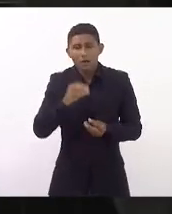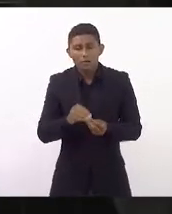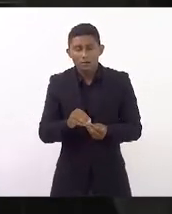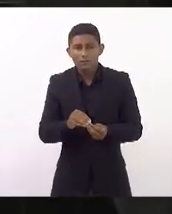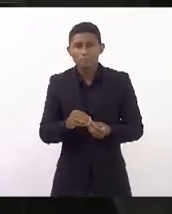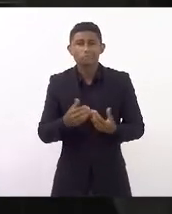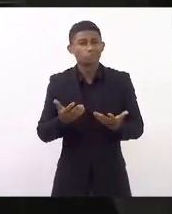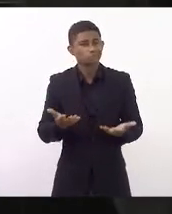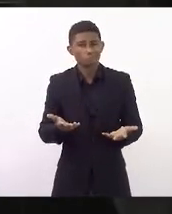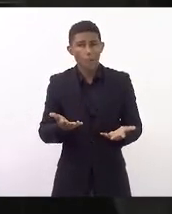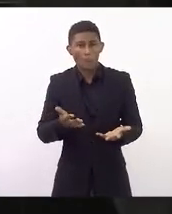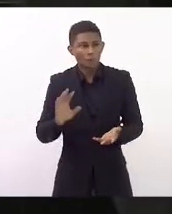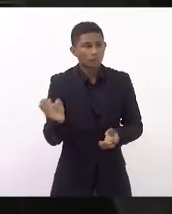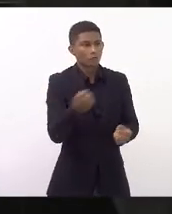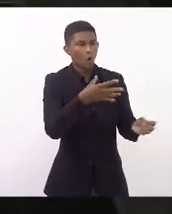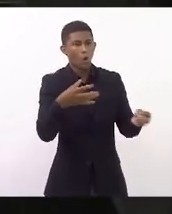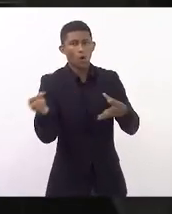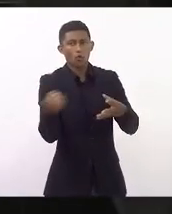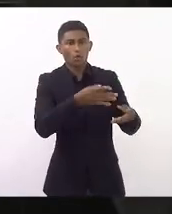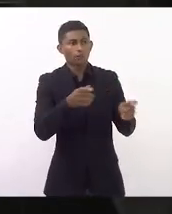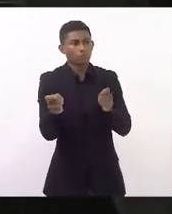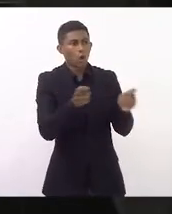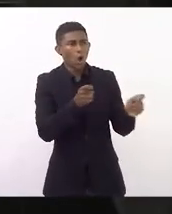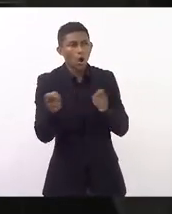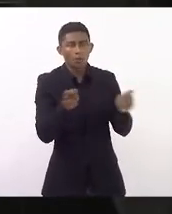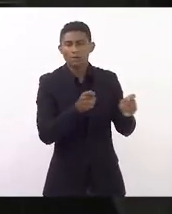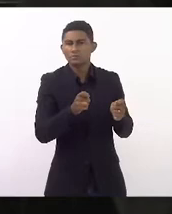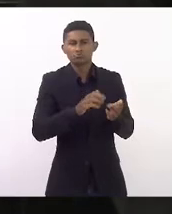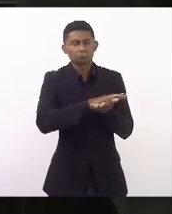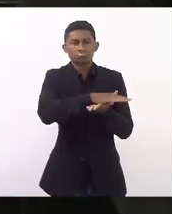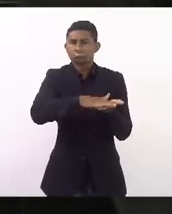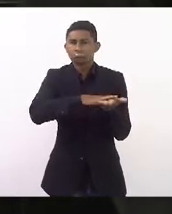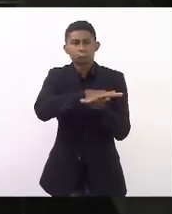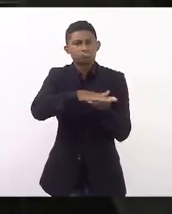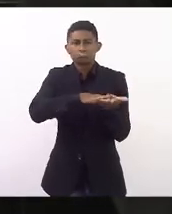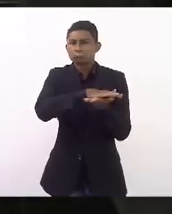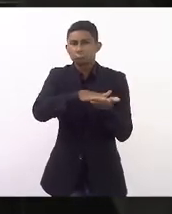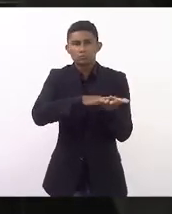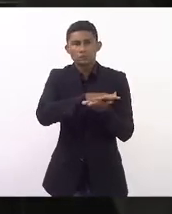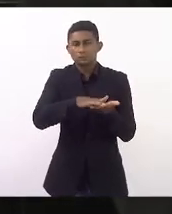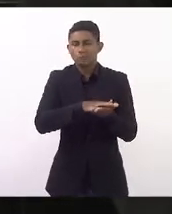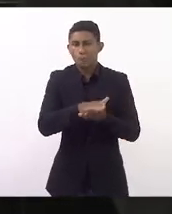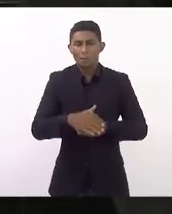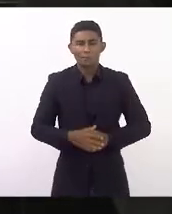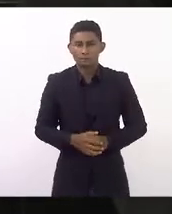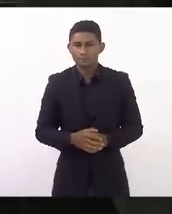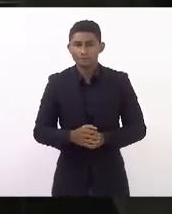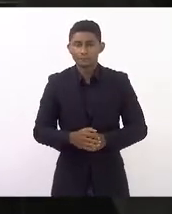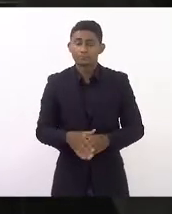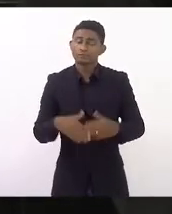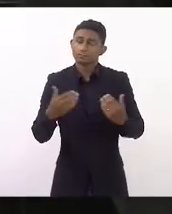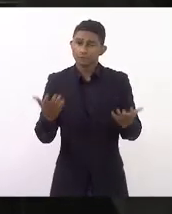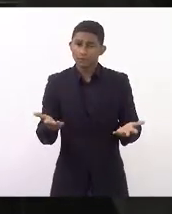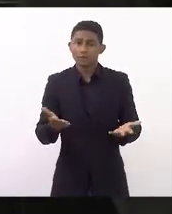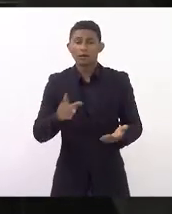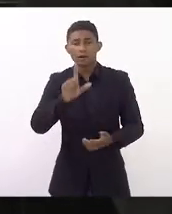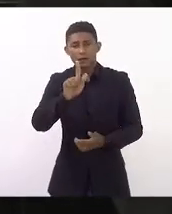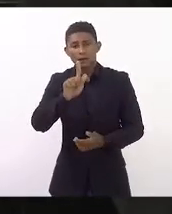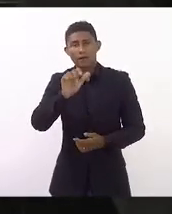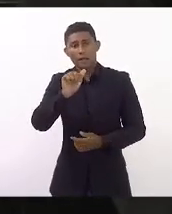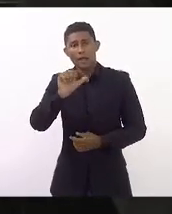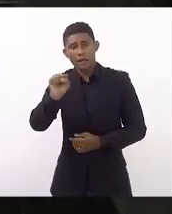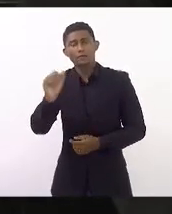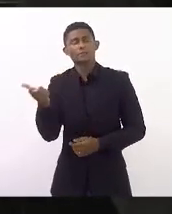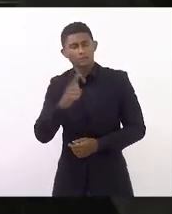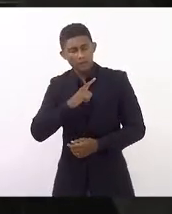desencadear novas atividades econômicas, novos processos industriais e de produção. Então, temos o gás,